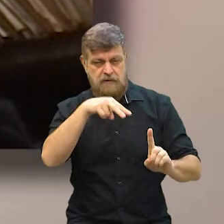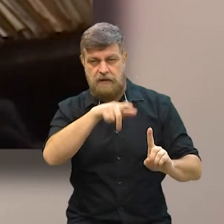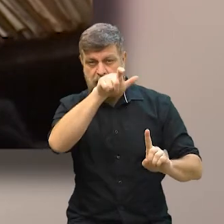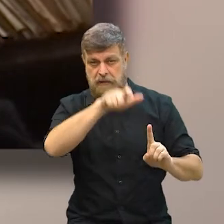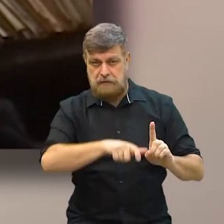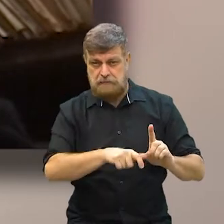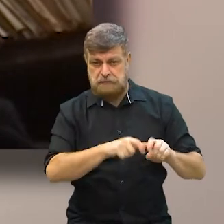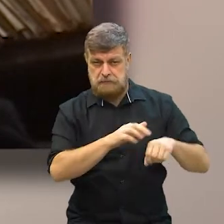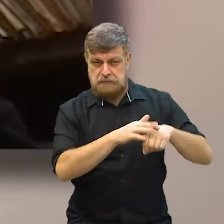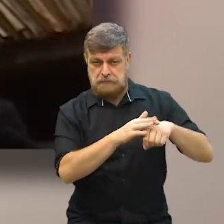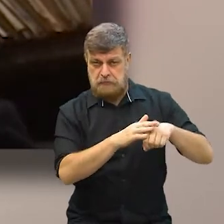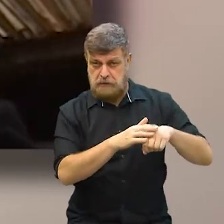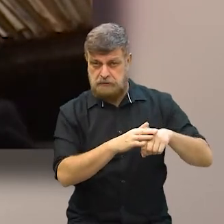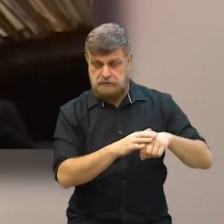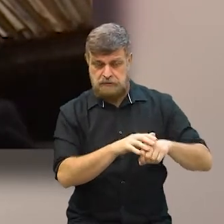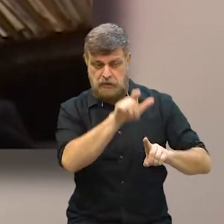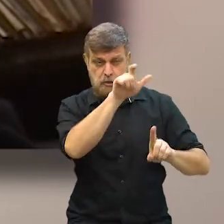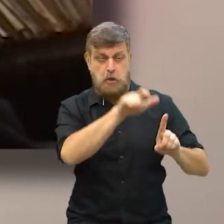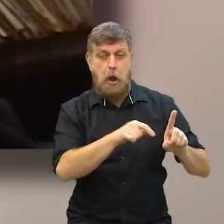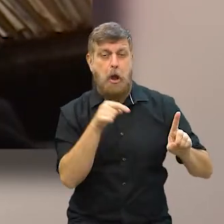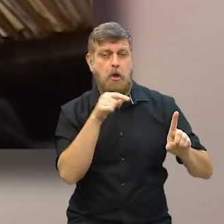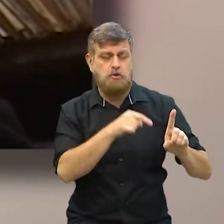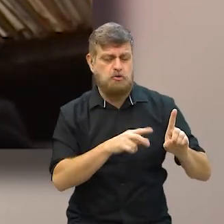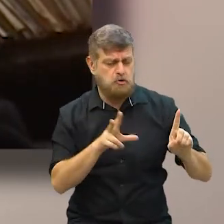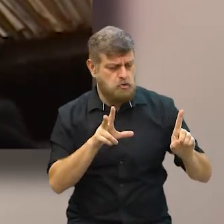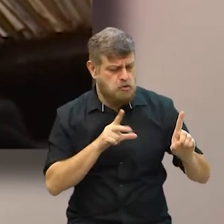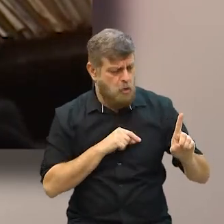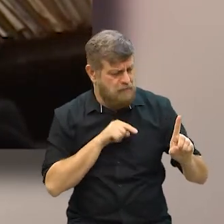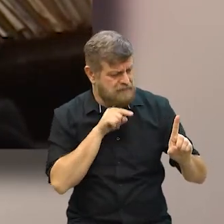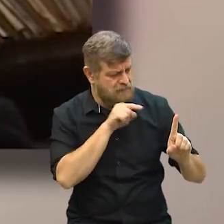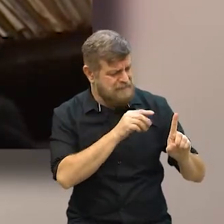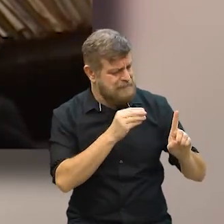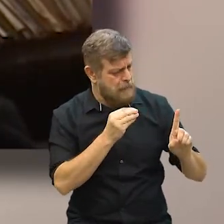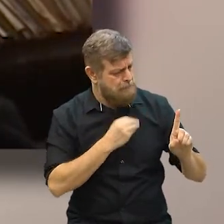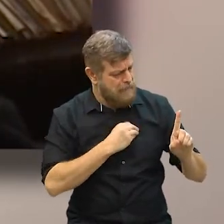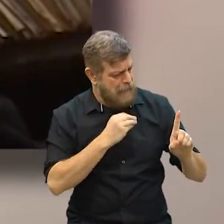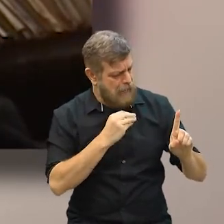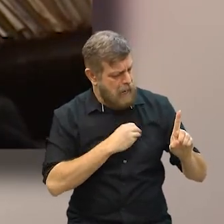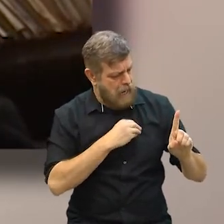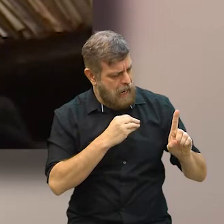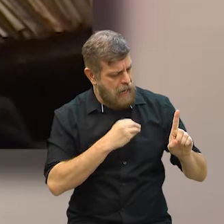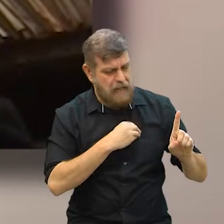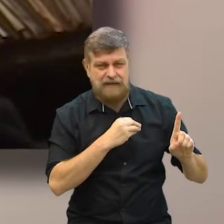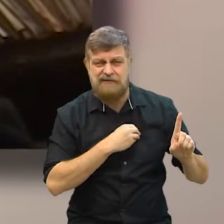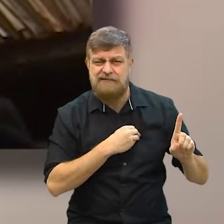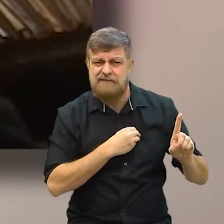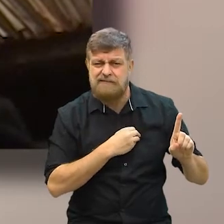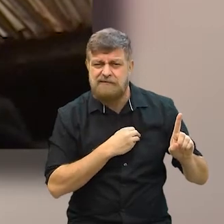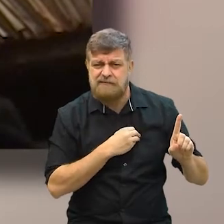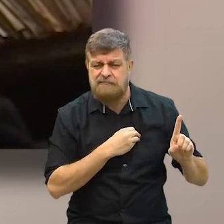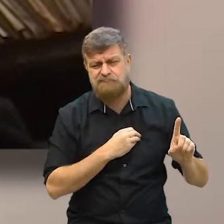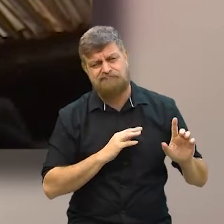cidadão doente como um cidadão que pecou, né? E isso